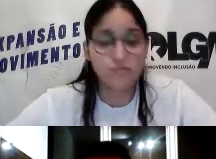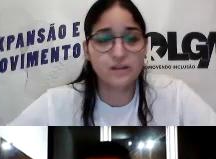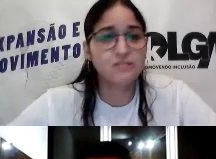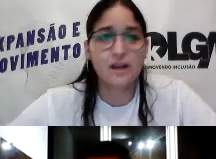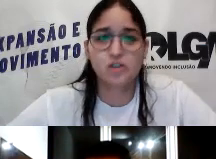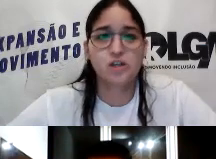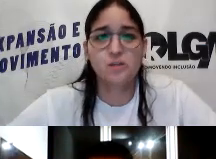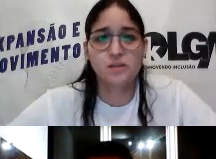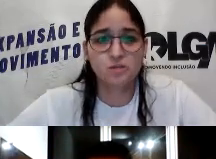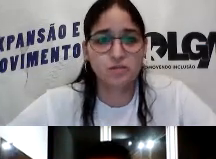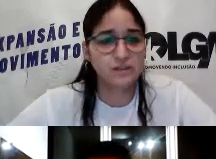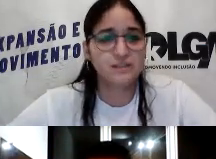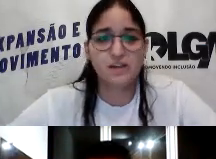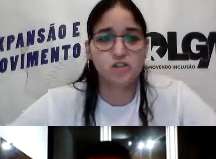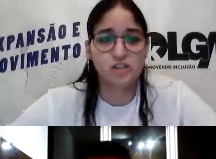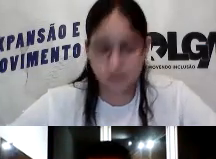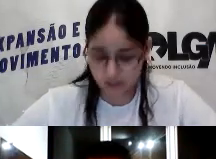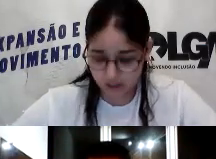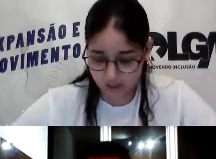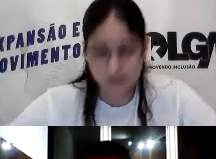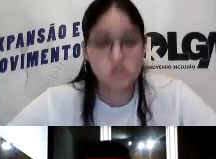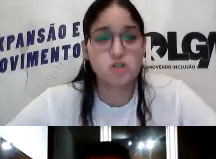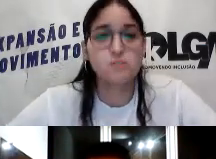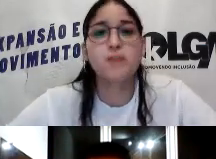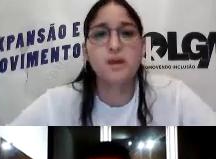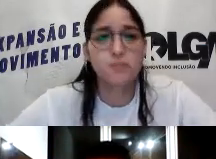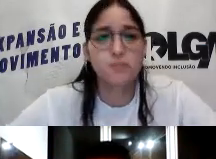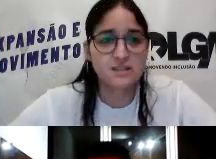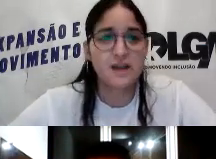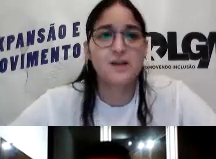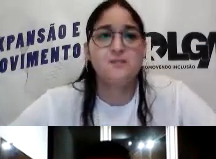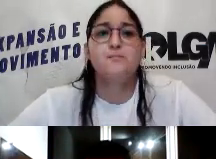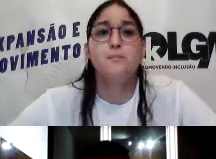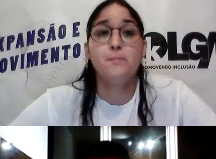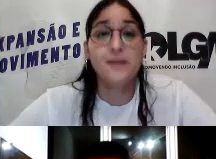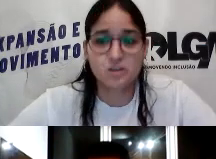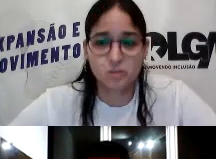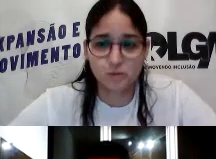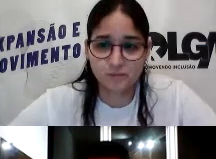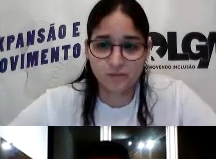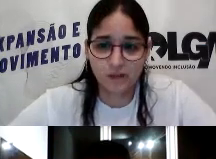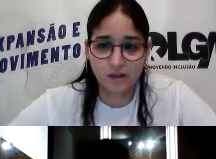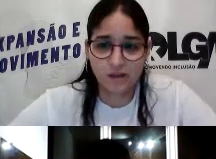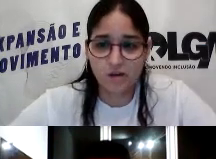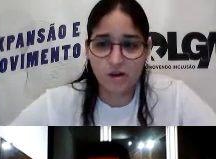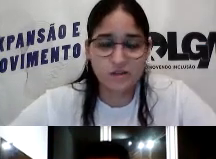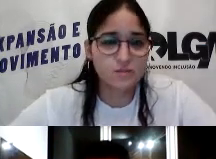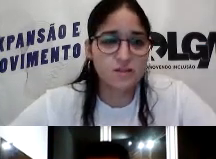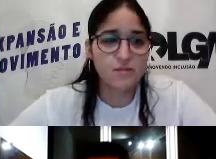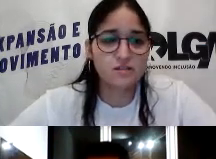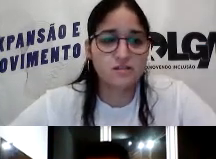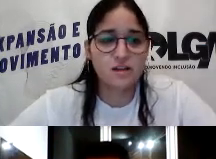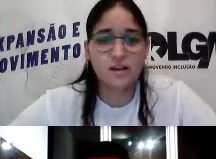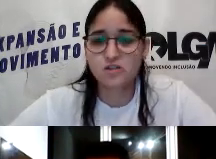assim, fantástica mesmo, fantástica. Queria te parabenizar mesmo. E agora